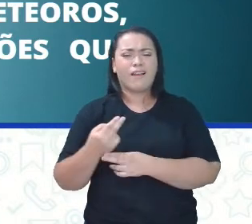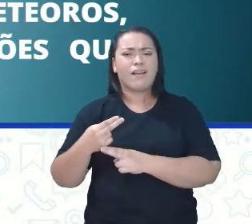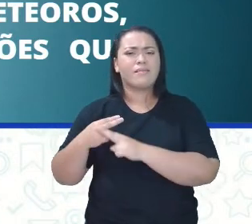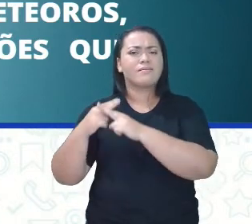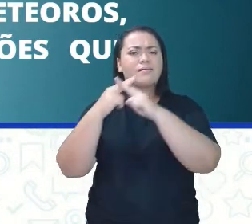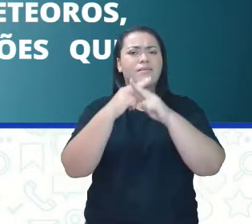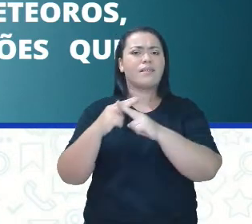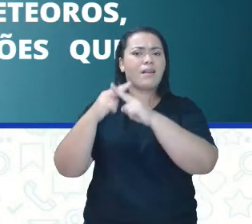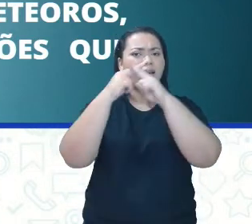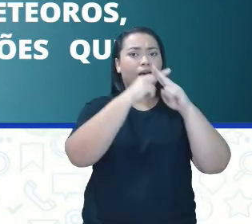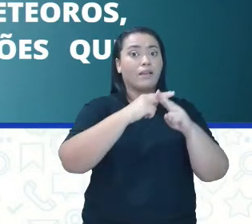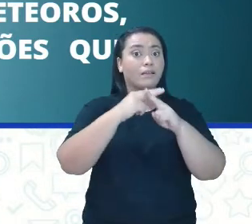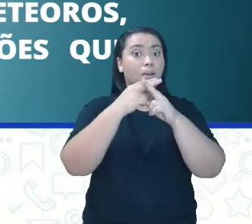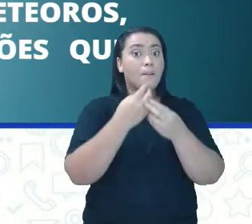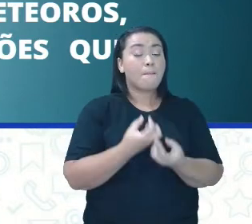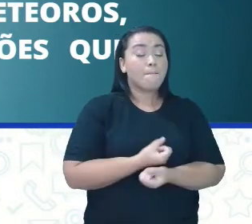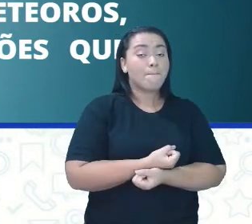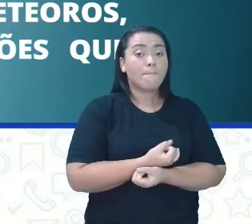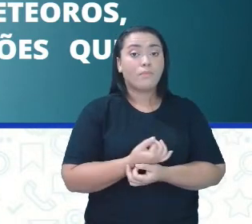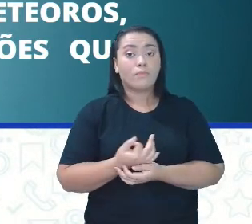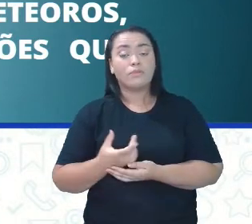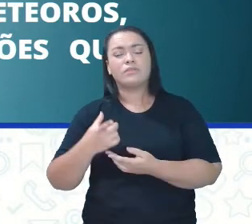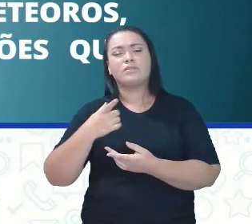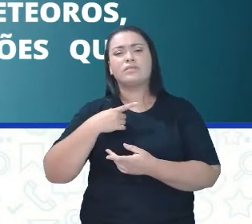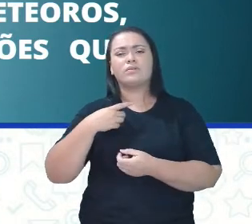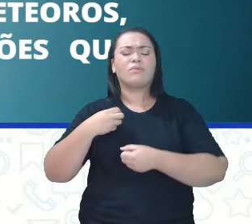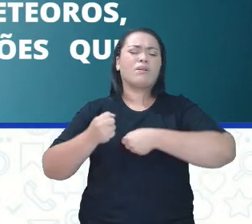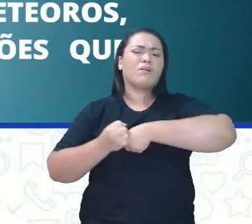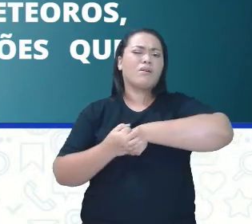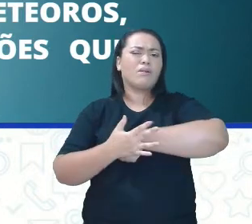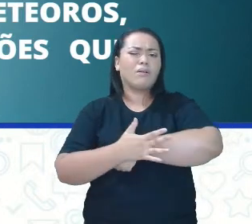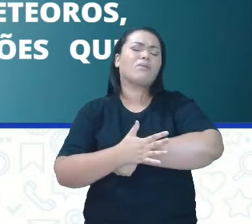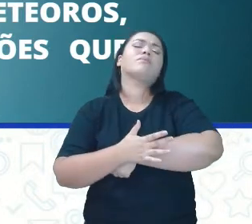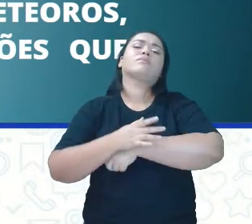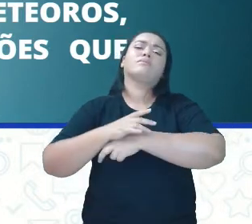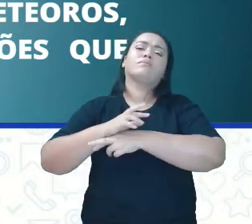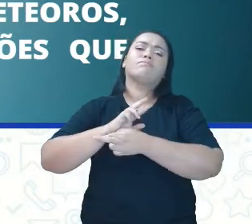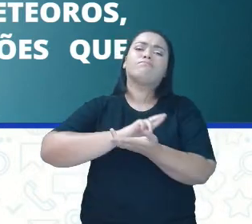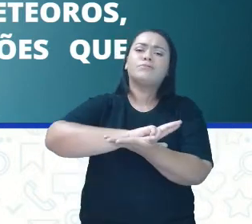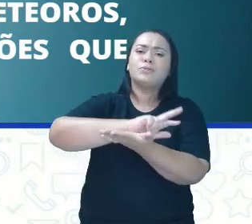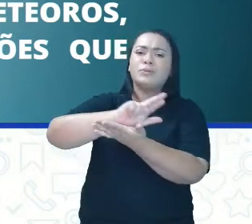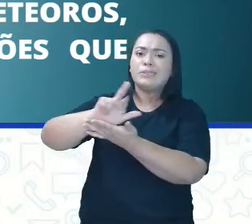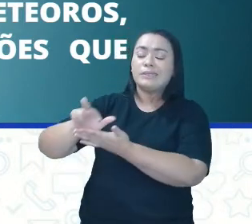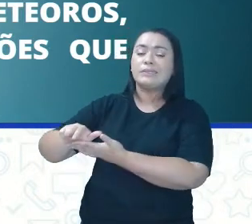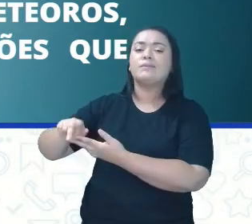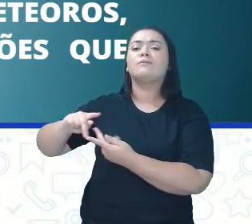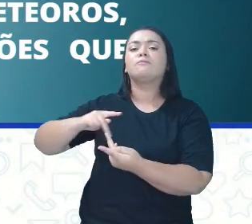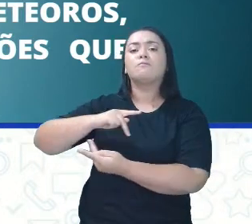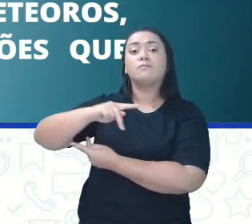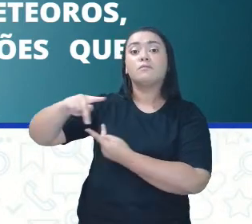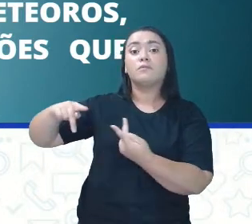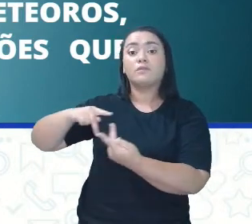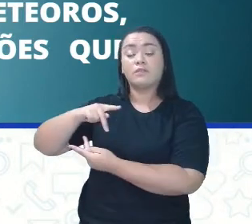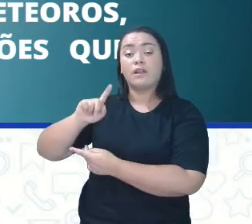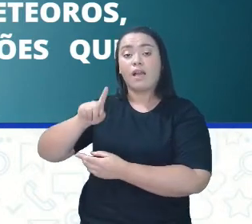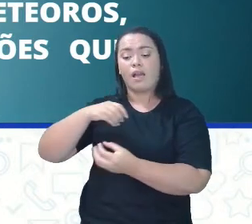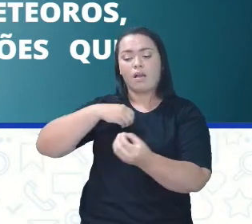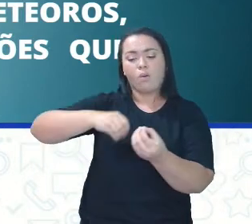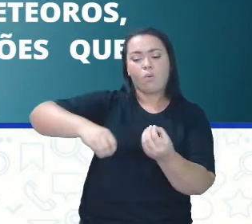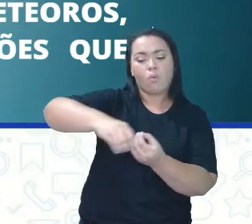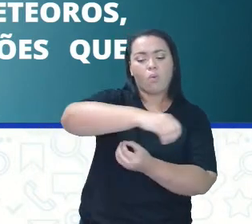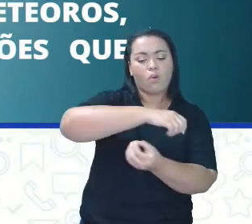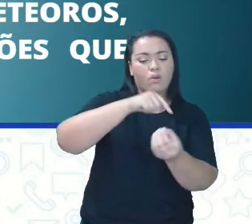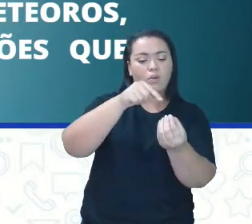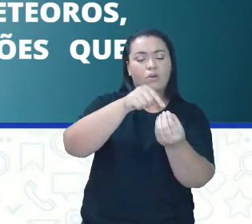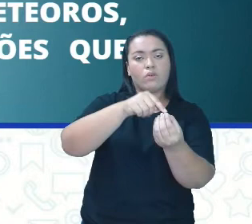naturais, milhares de asteroides, meteoros, meteoritos, cometas, planetas que giram ao redor